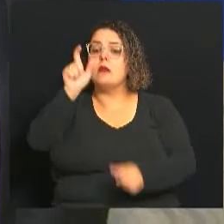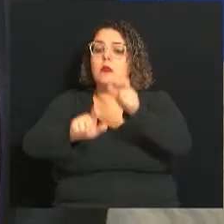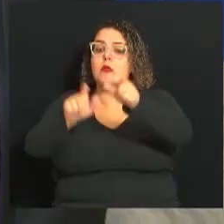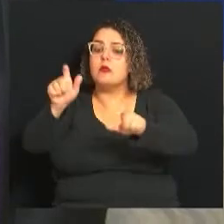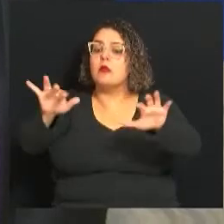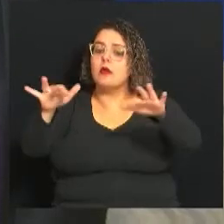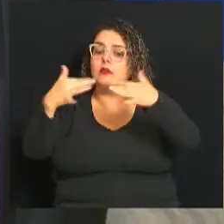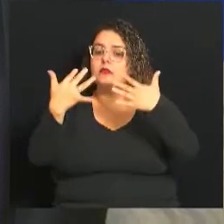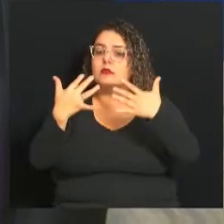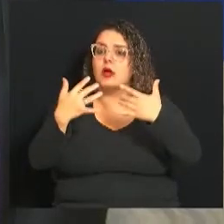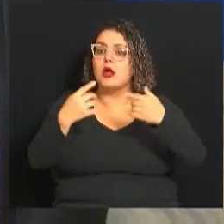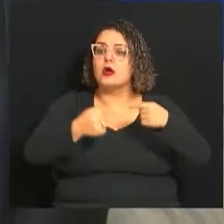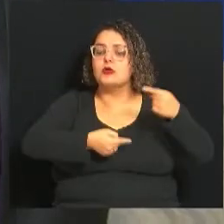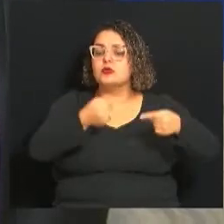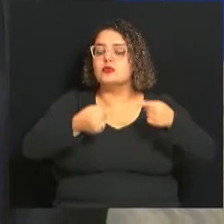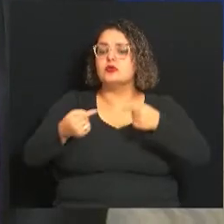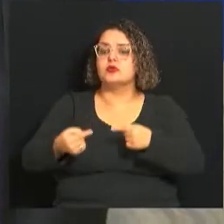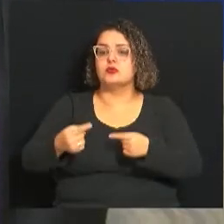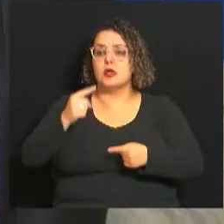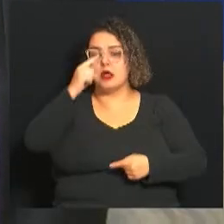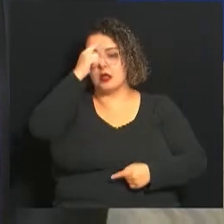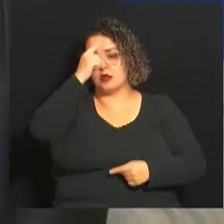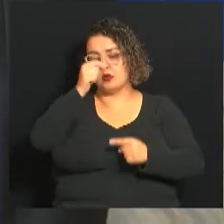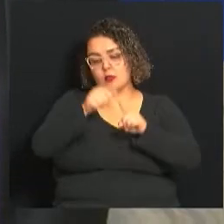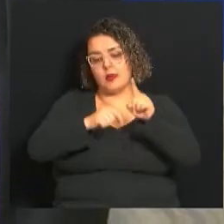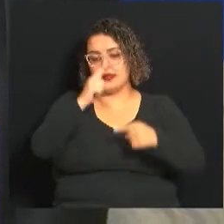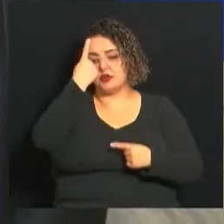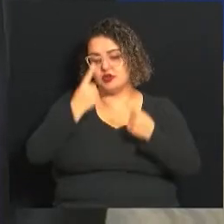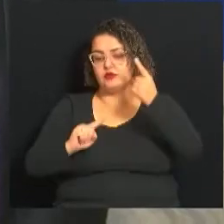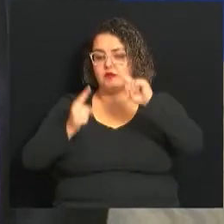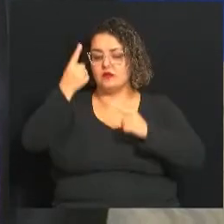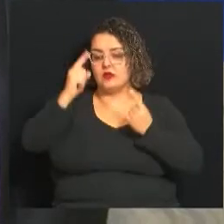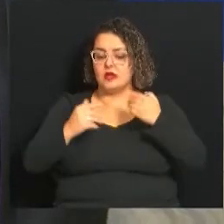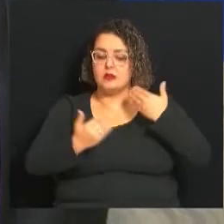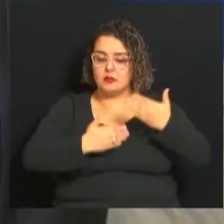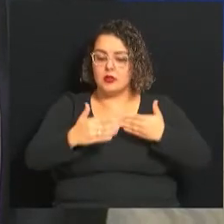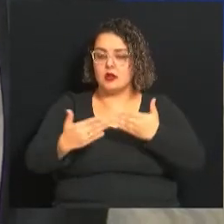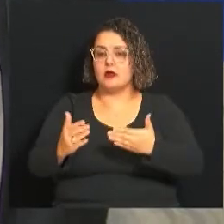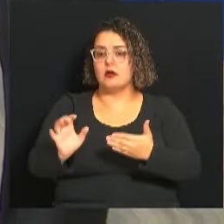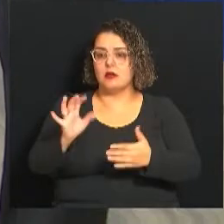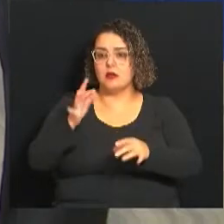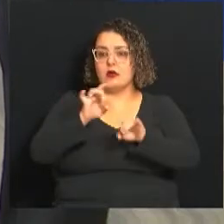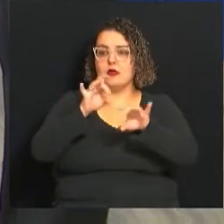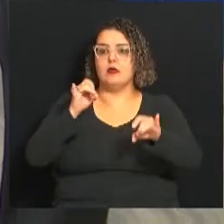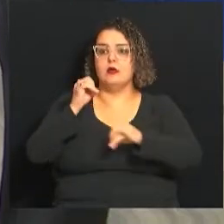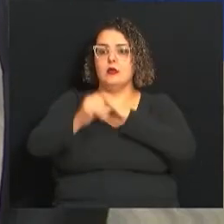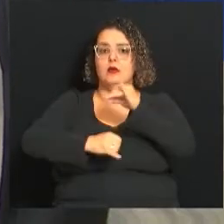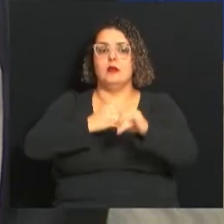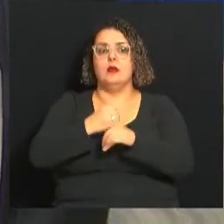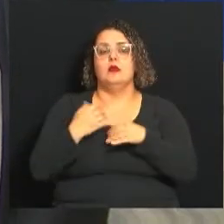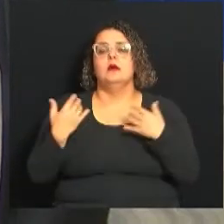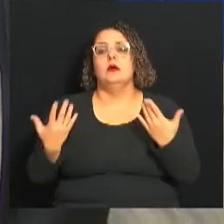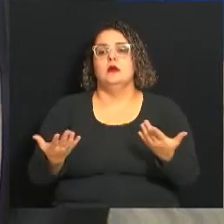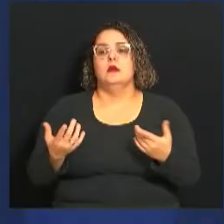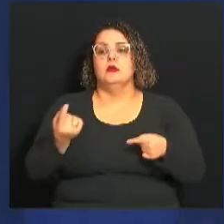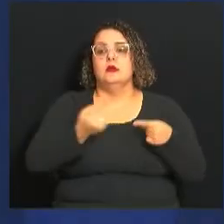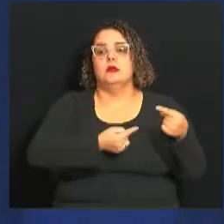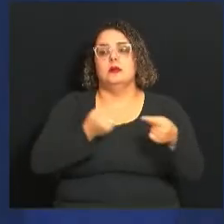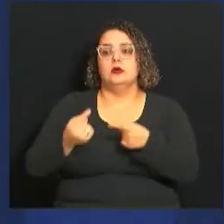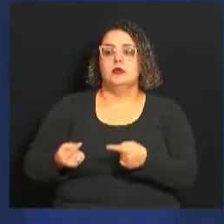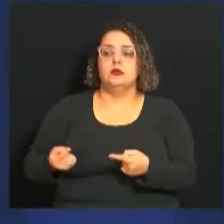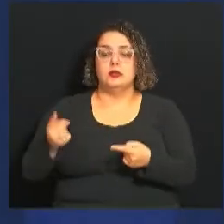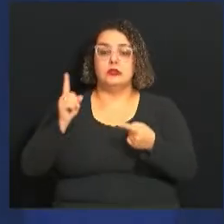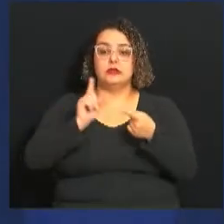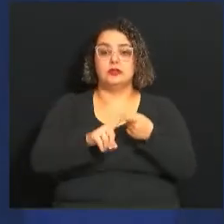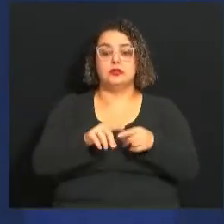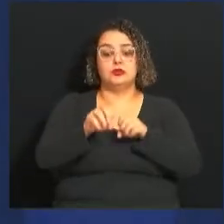de fevereiro para cá, nessas reuniões que foram realizadas ainda de forma virtual. Bom, nós discutimos a questão da